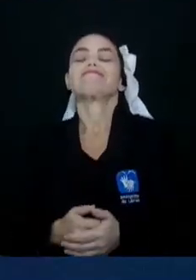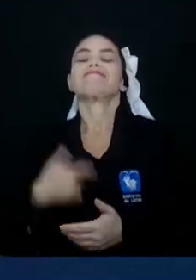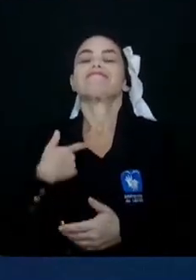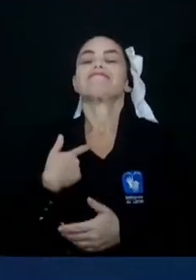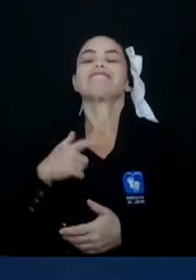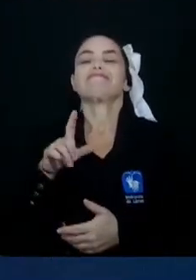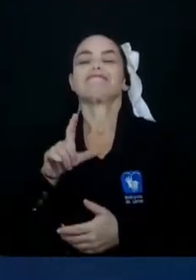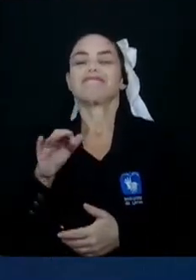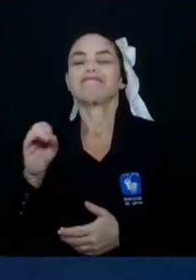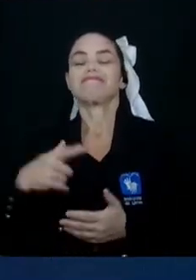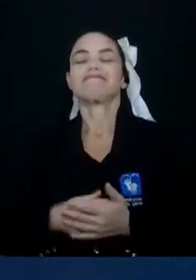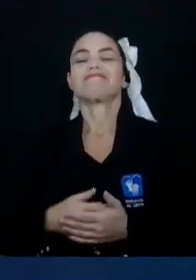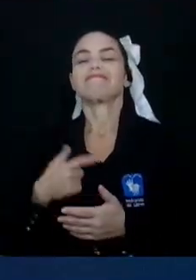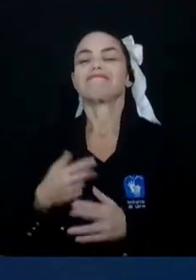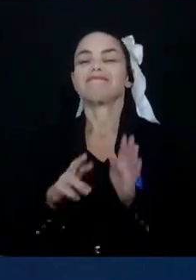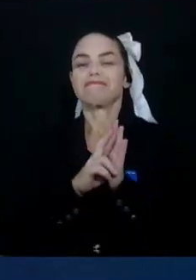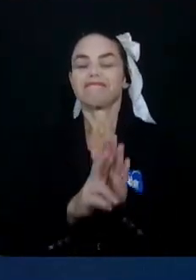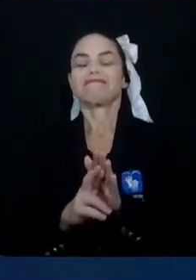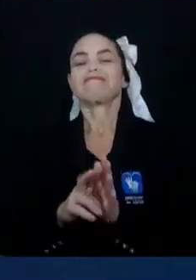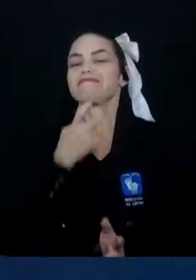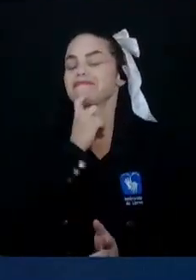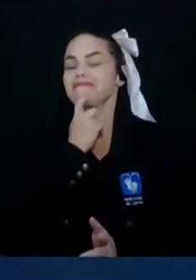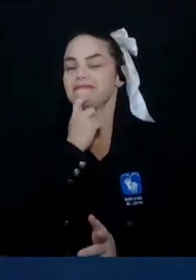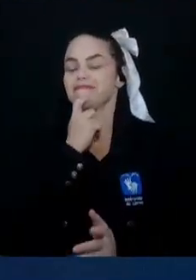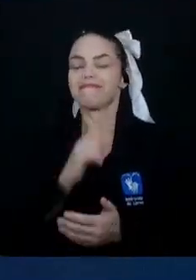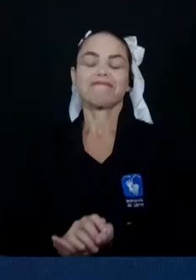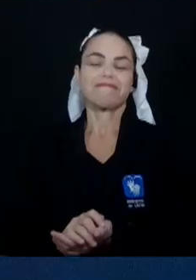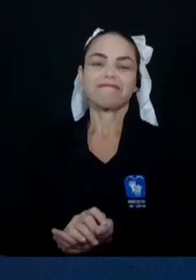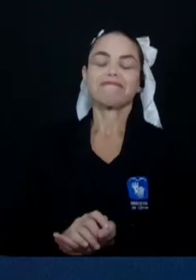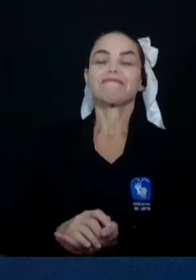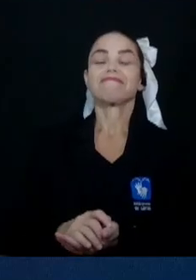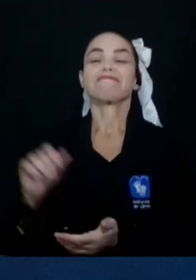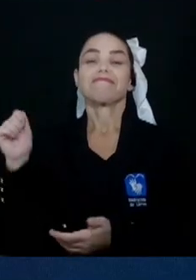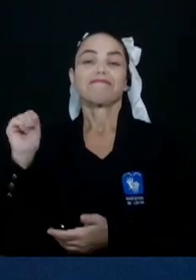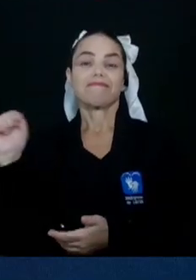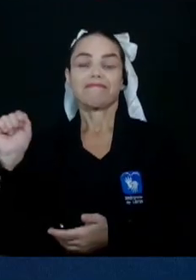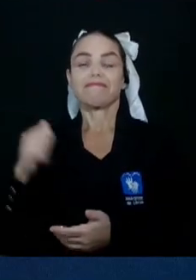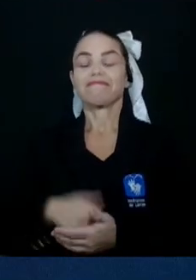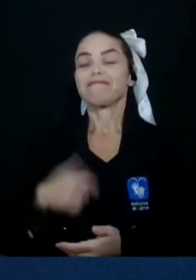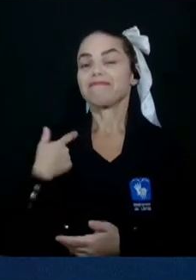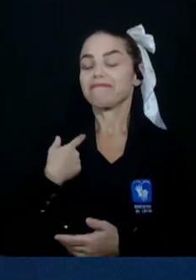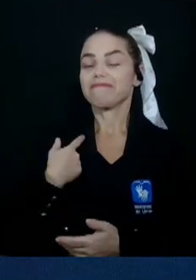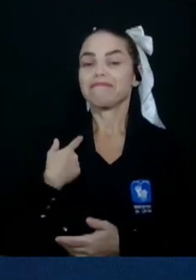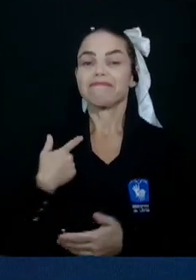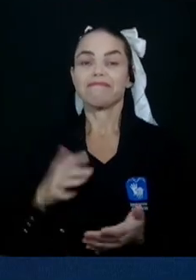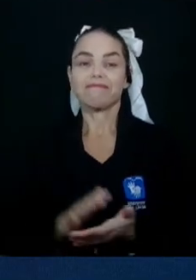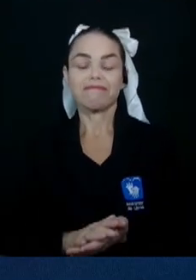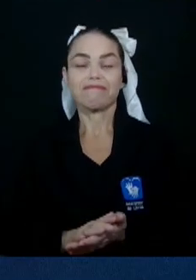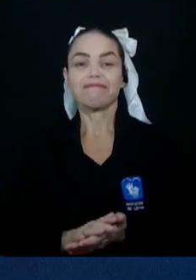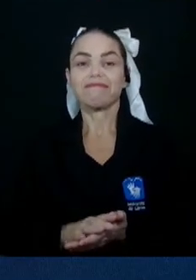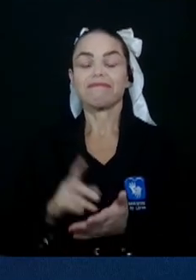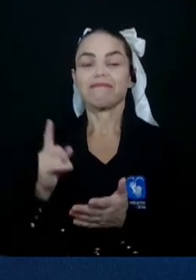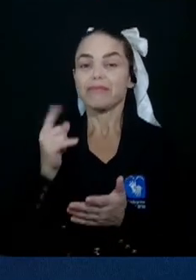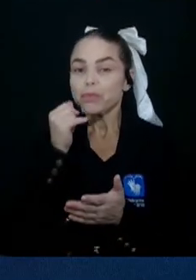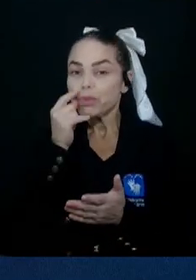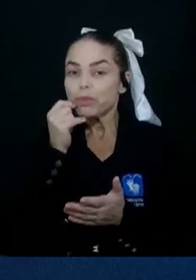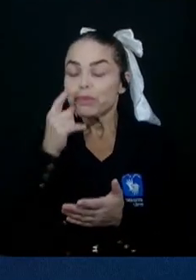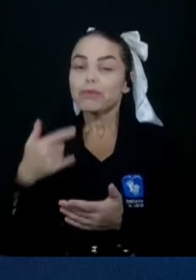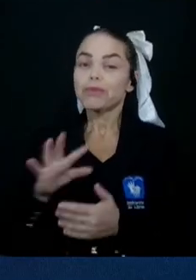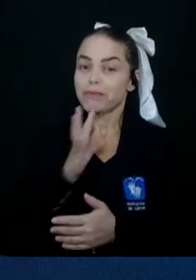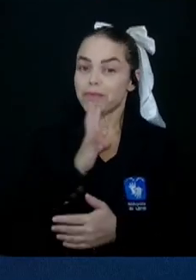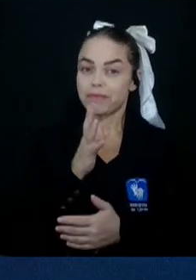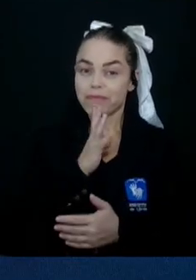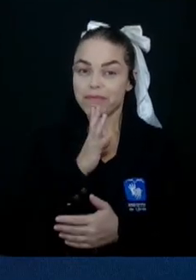e o Brasil no Sul-Americano, na Argentina, no meio do ano. No Na Ponta do Lápis de hoje, você conhece as novas regras